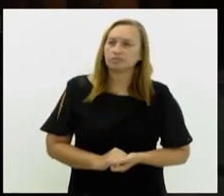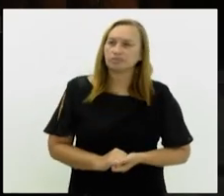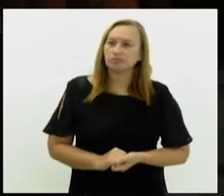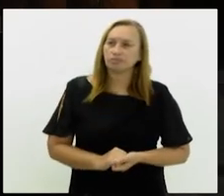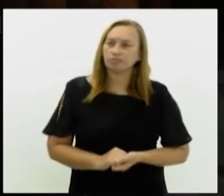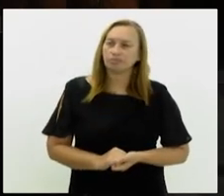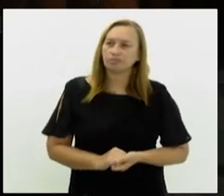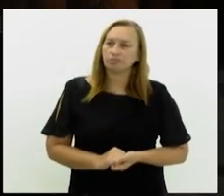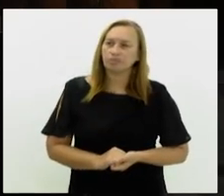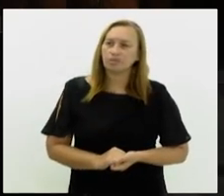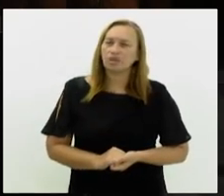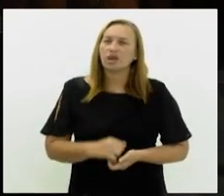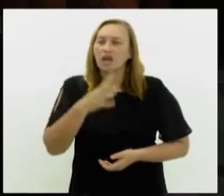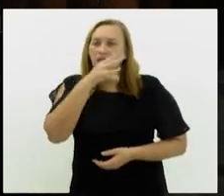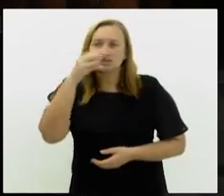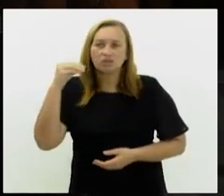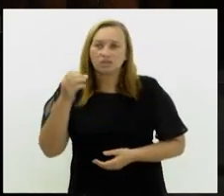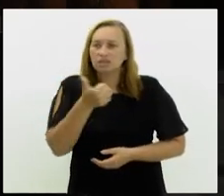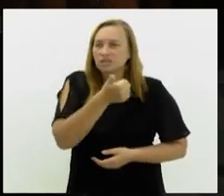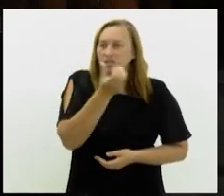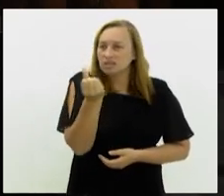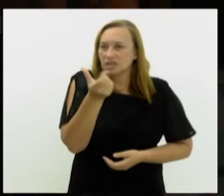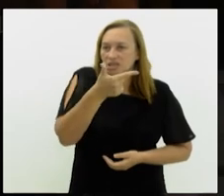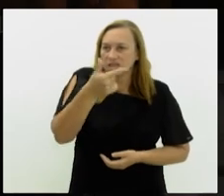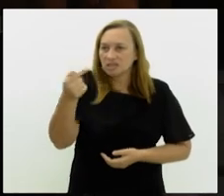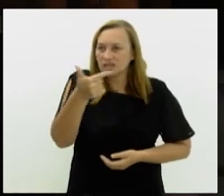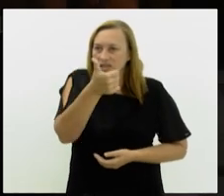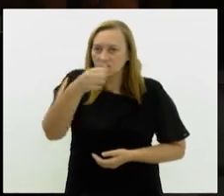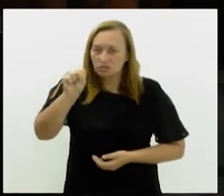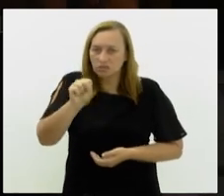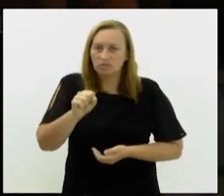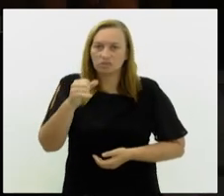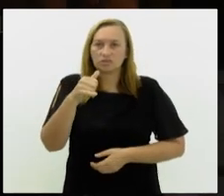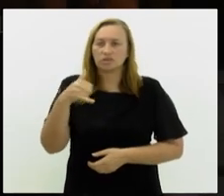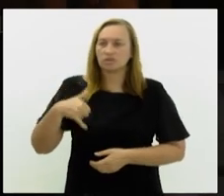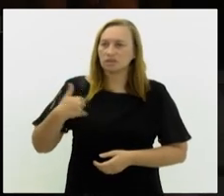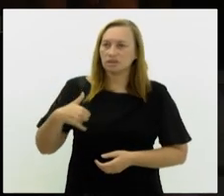O recorte é de adolescentes de 16, 17 e 18 anos.